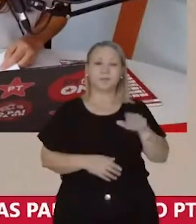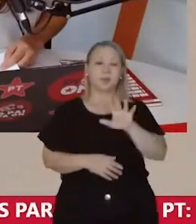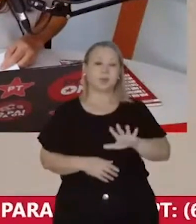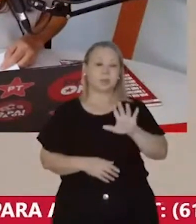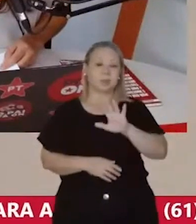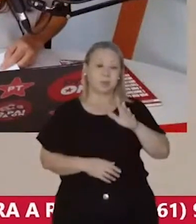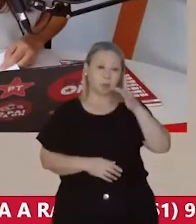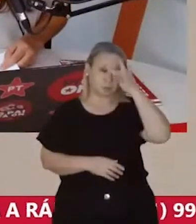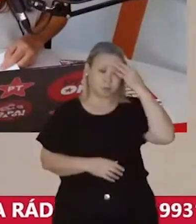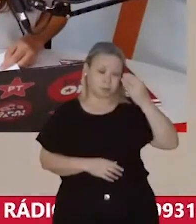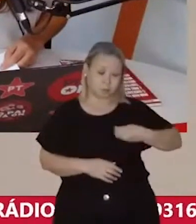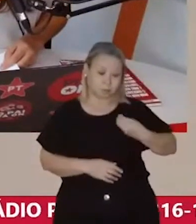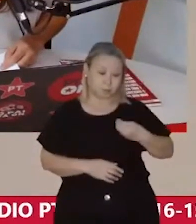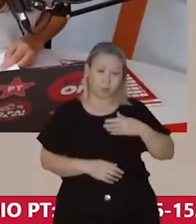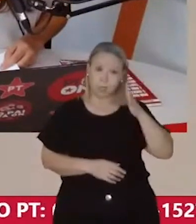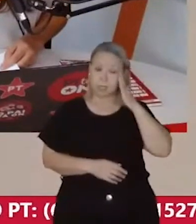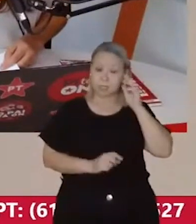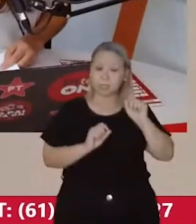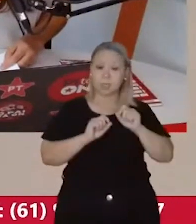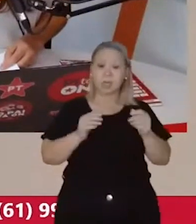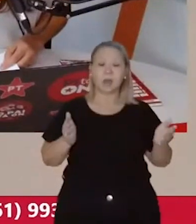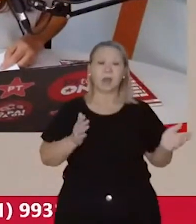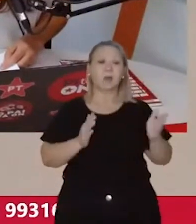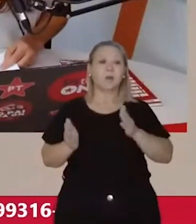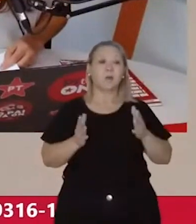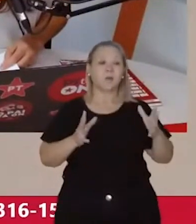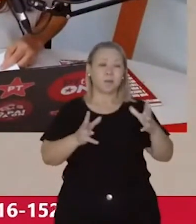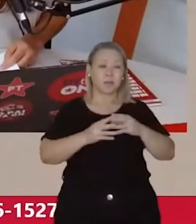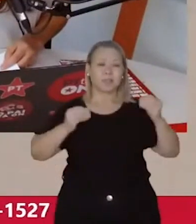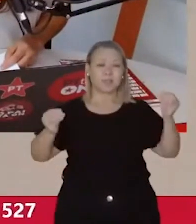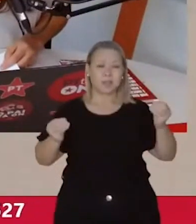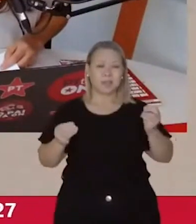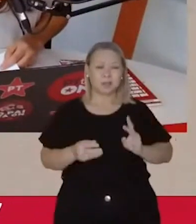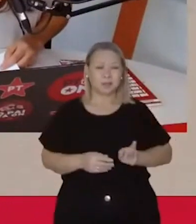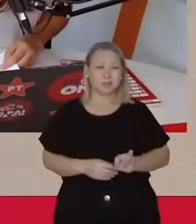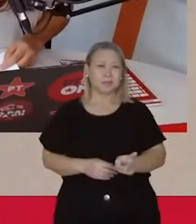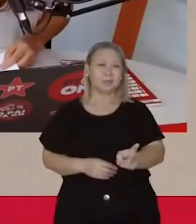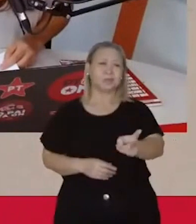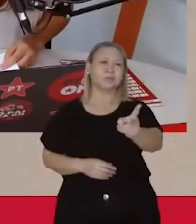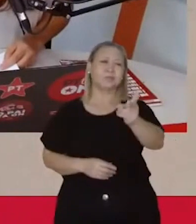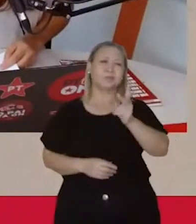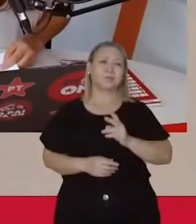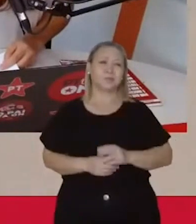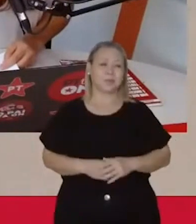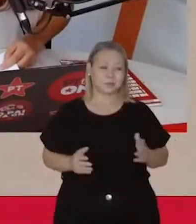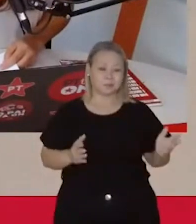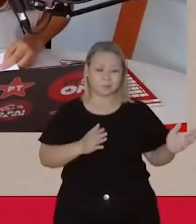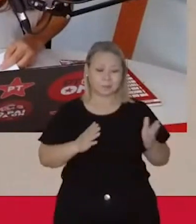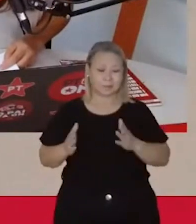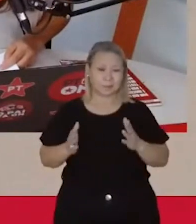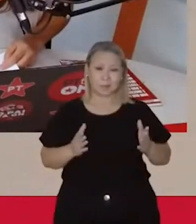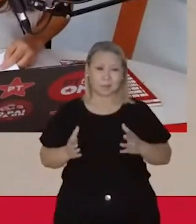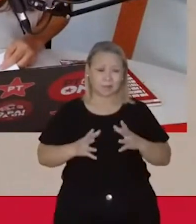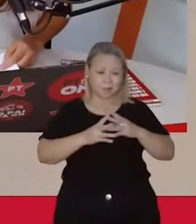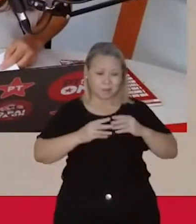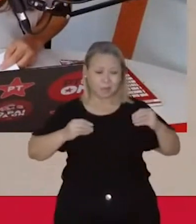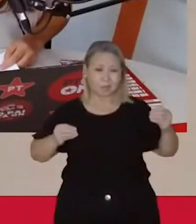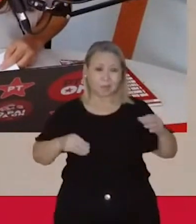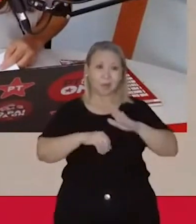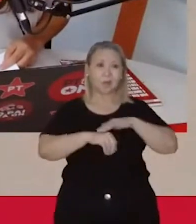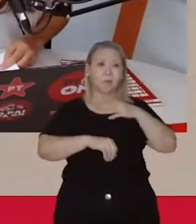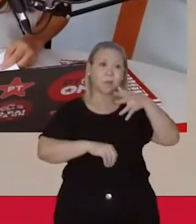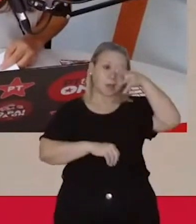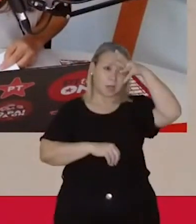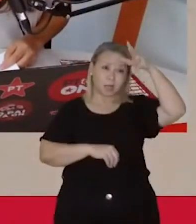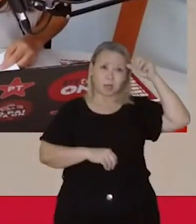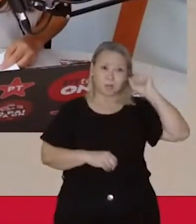ali sabem, o período de seca já está durando da ordem de 3 semanas a mais que o resto da Amazônia. A